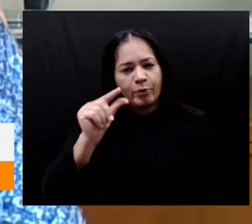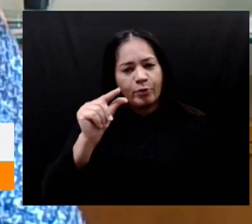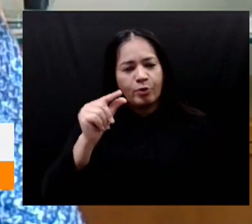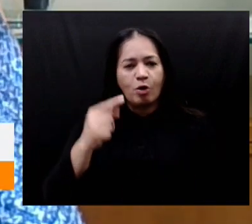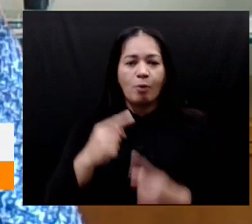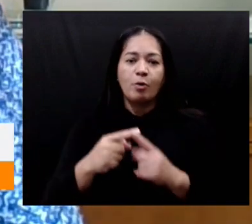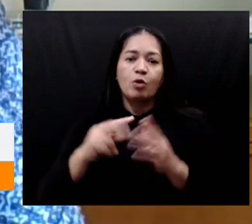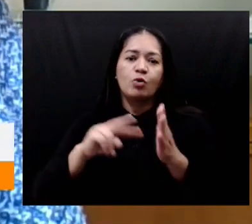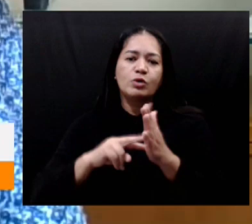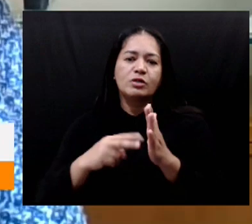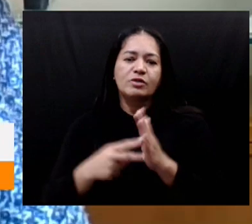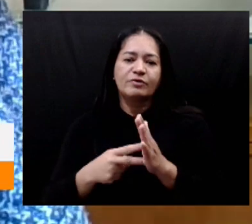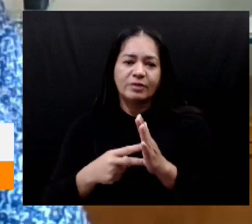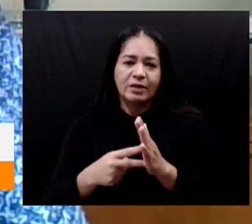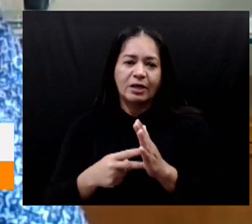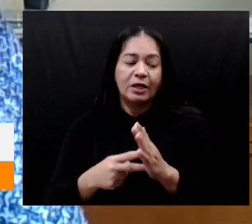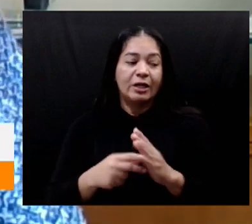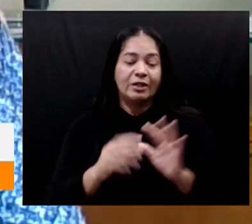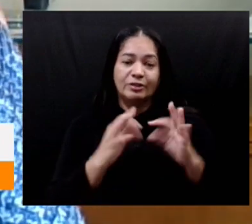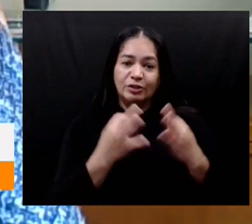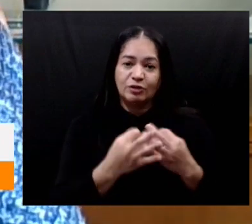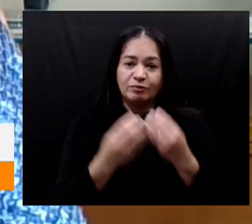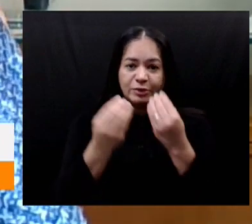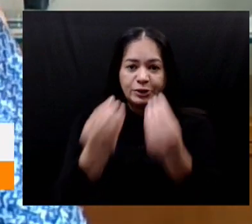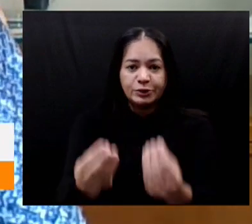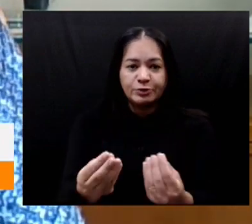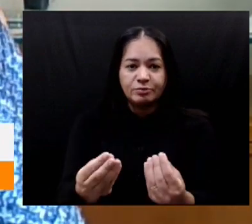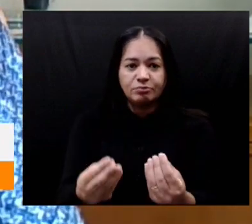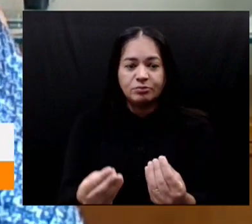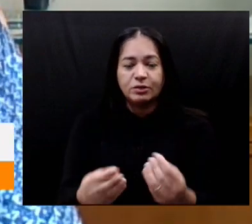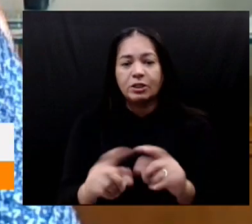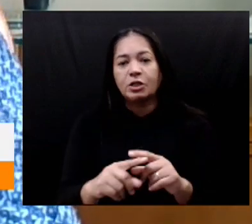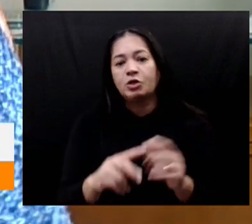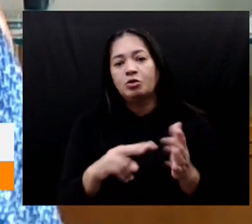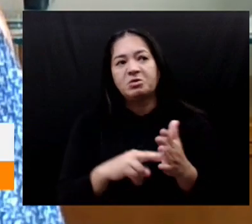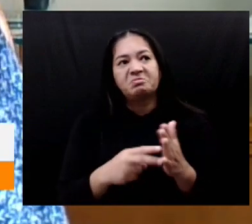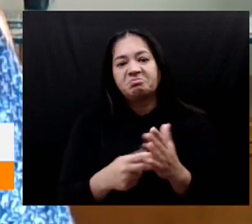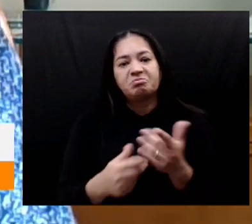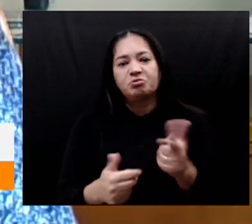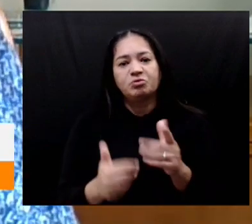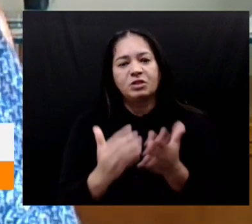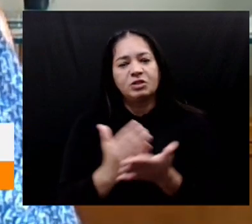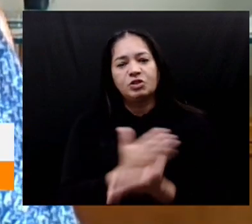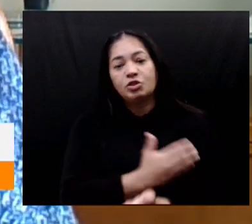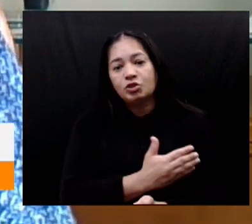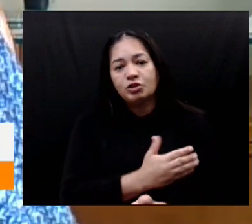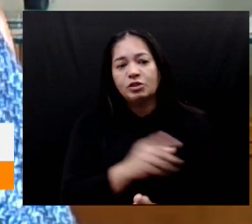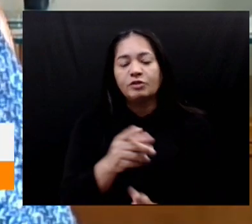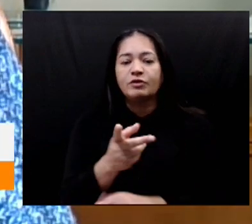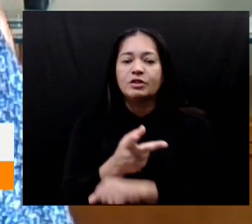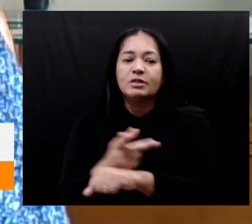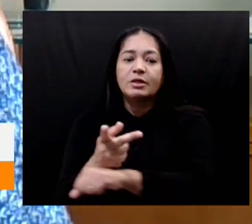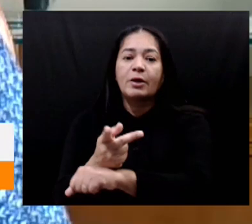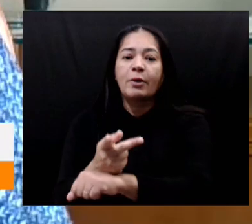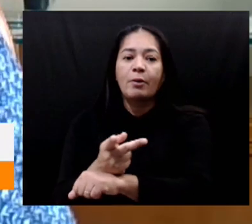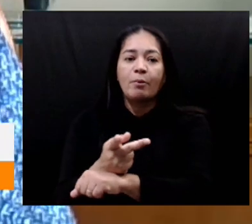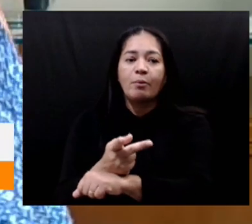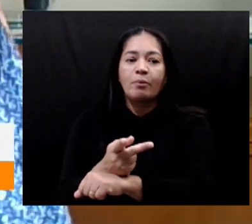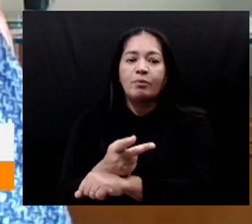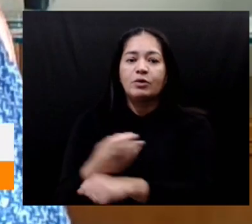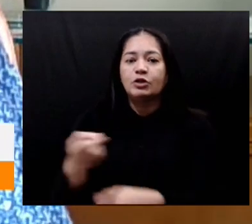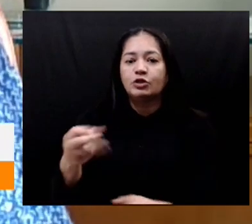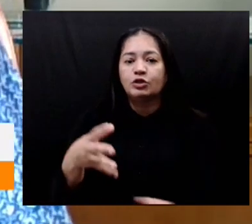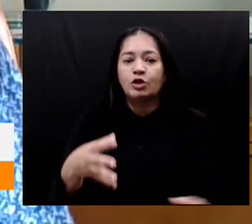pais te entregaram e o que não faz sentido, né? E aí você buscar novas possibilidades que te